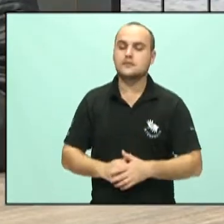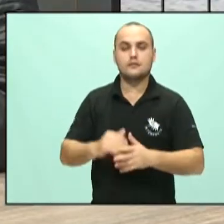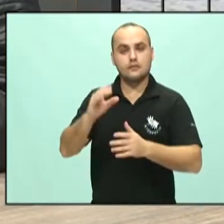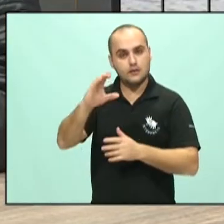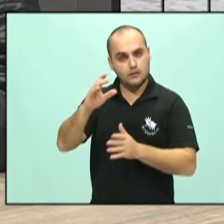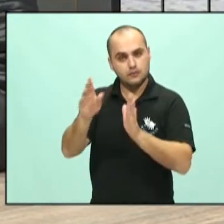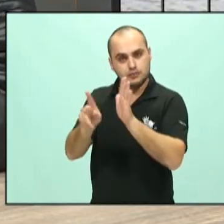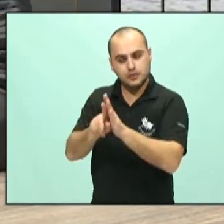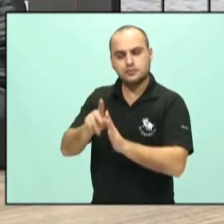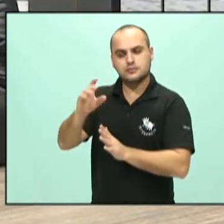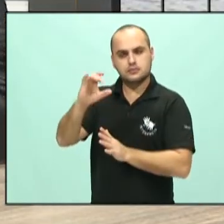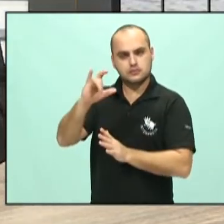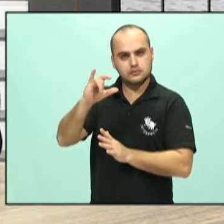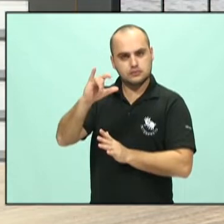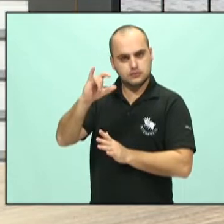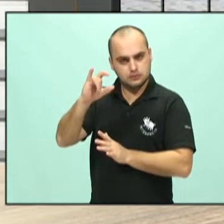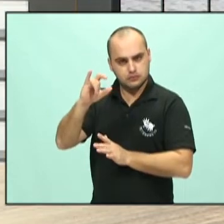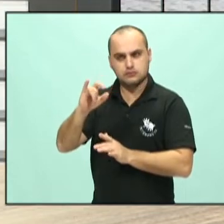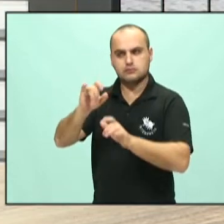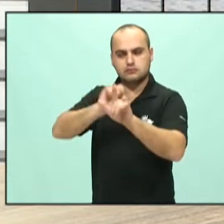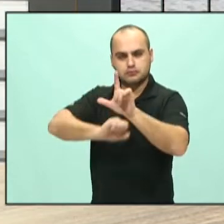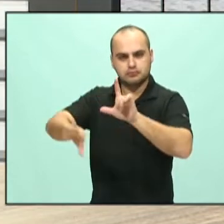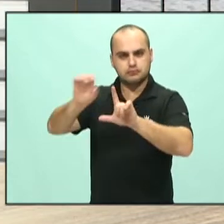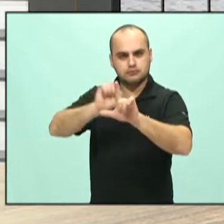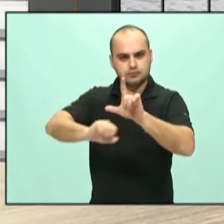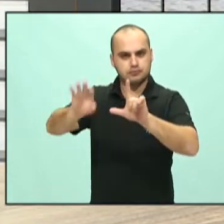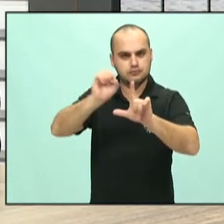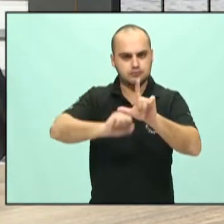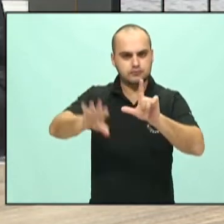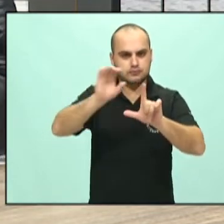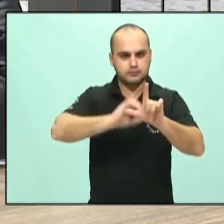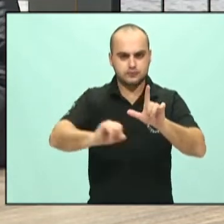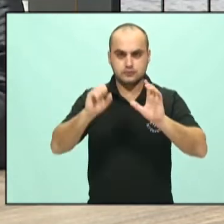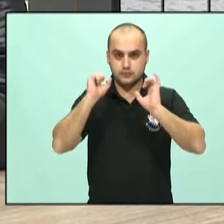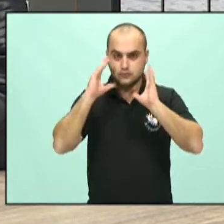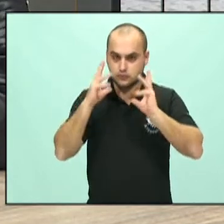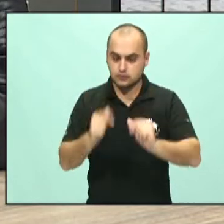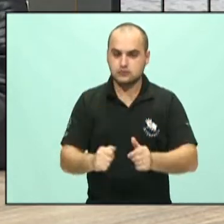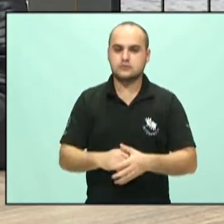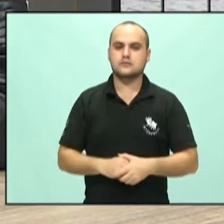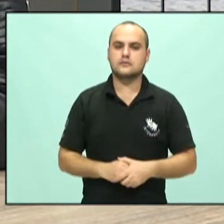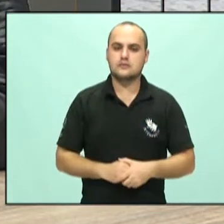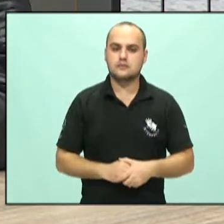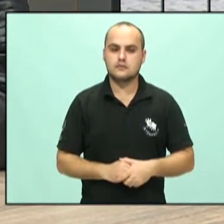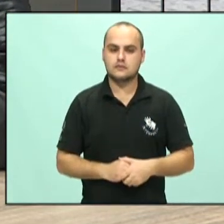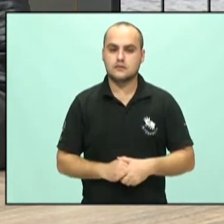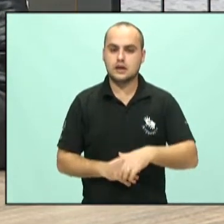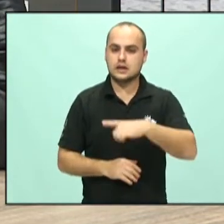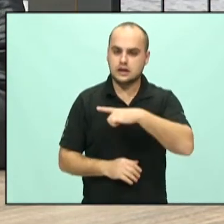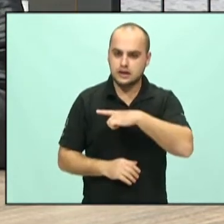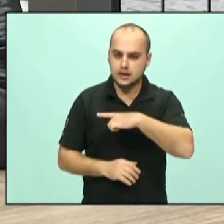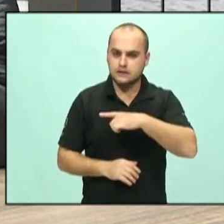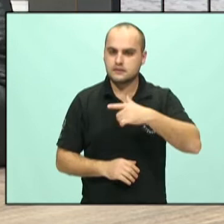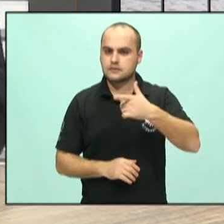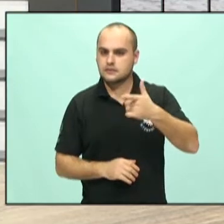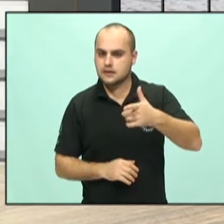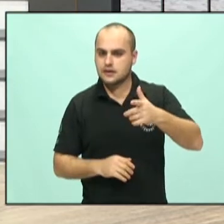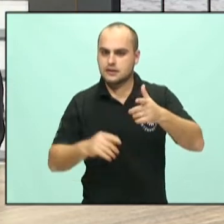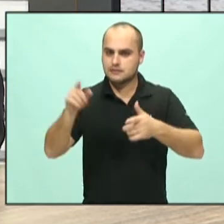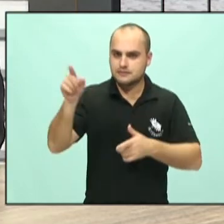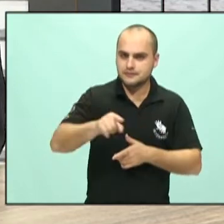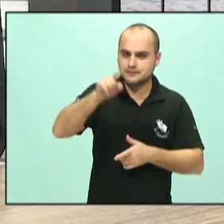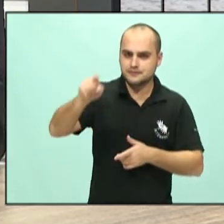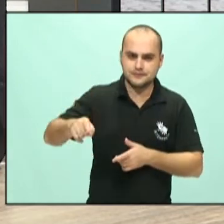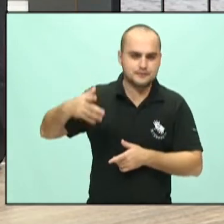questão da programação também a gente está divulgando pelo Instagram. Só queria ressaltar aqui que também teve um cancelamento de palestra, assim, porque às vezes as pessoas